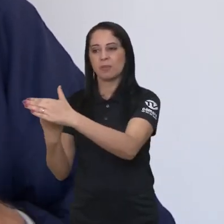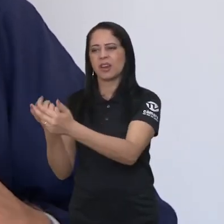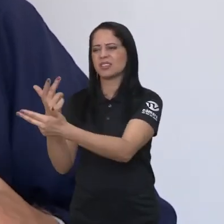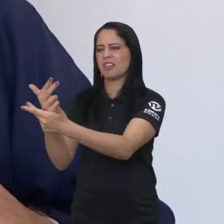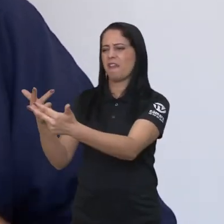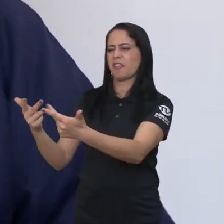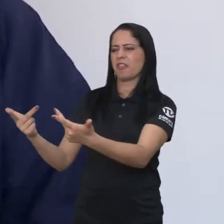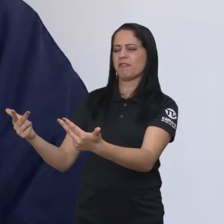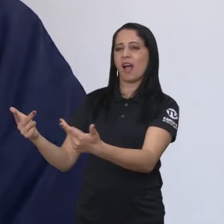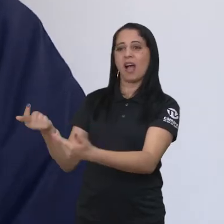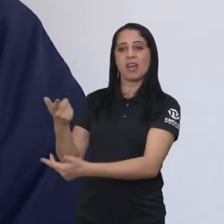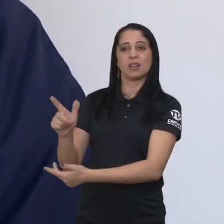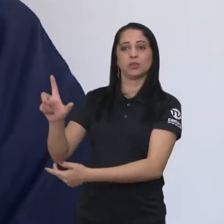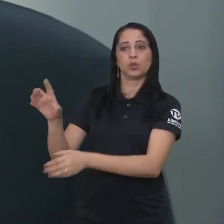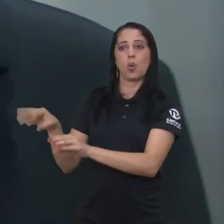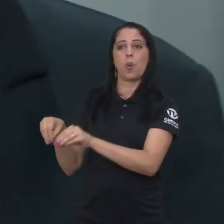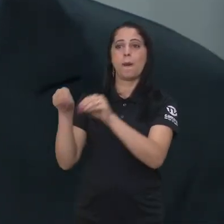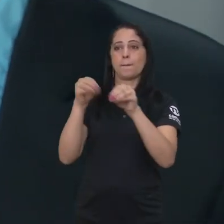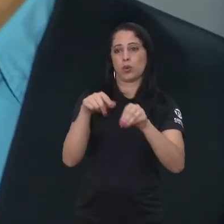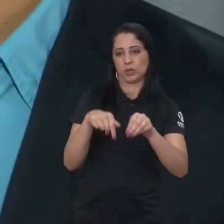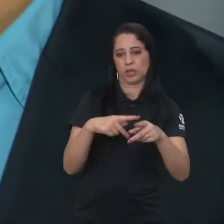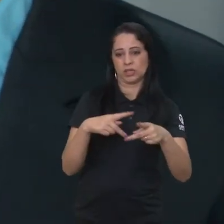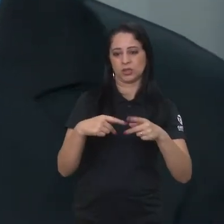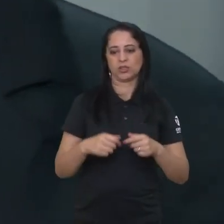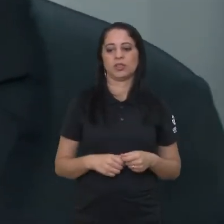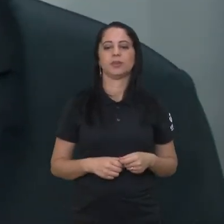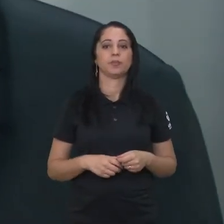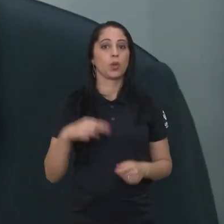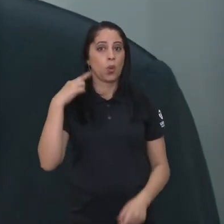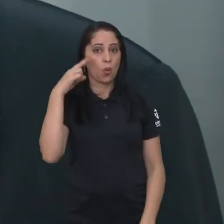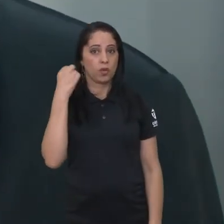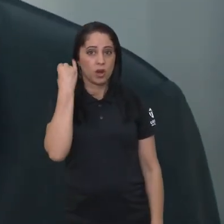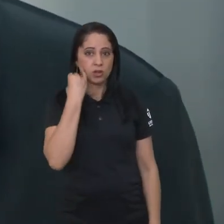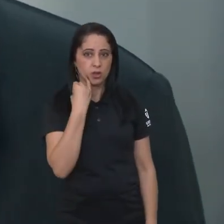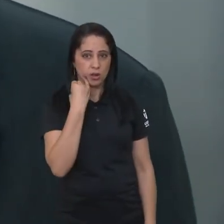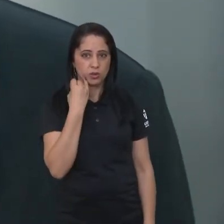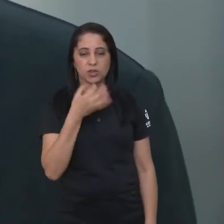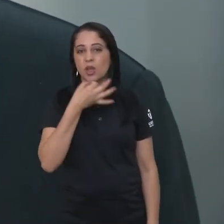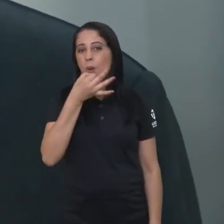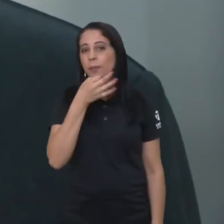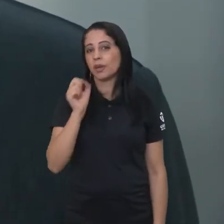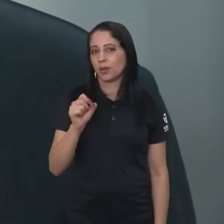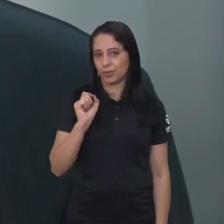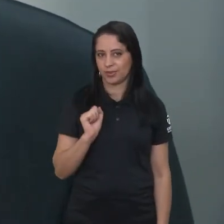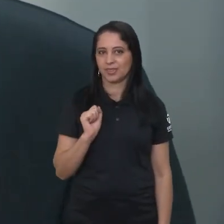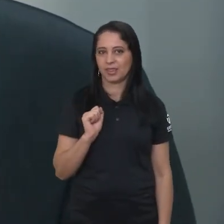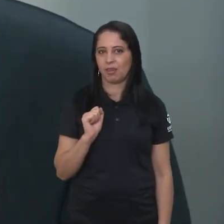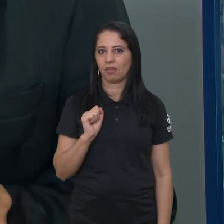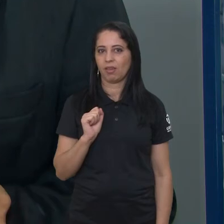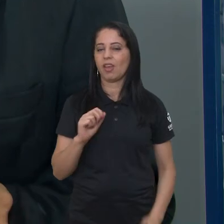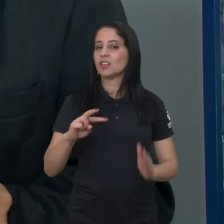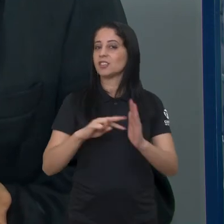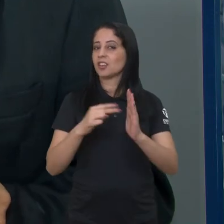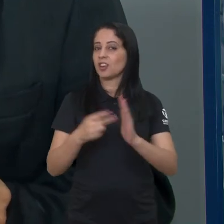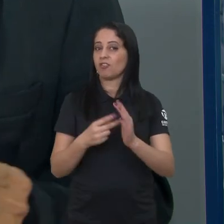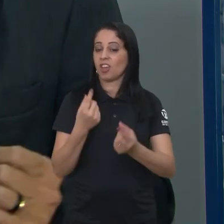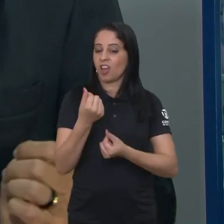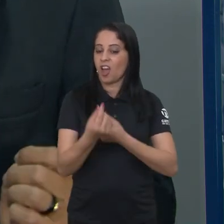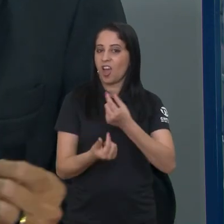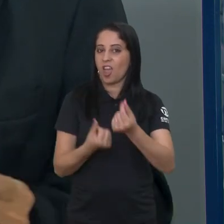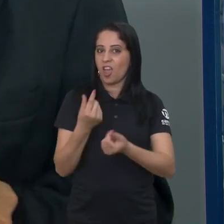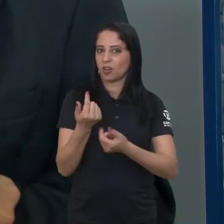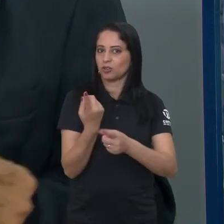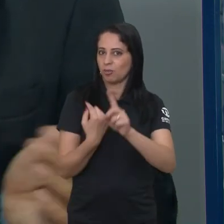esses desenvolvedores tenham um local para trabalhar. Zé Luiz ainda defende que o setor é um incentivo à economia local. Tem